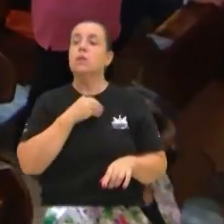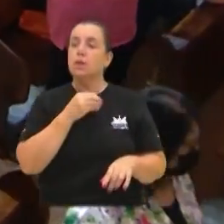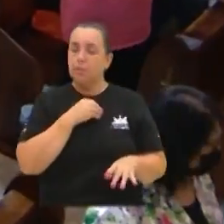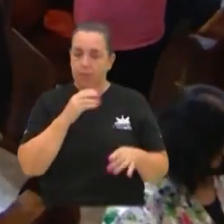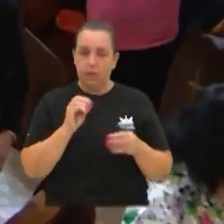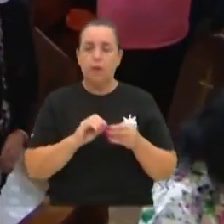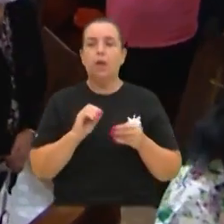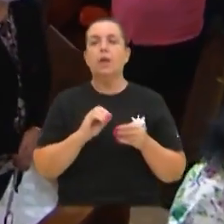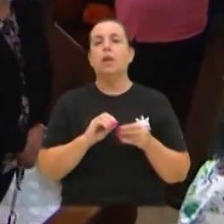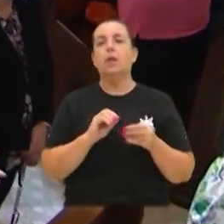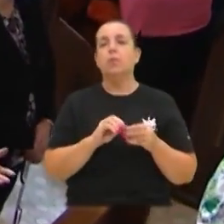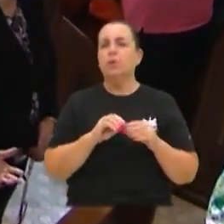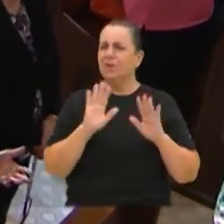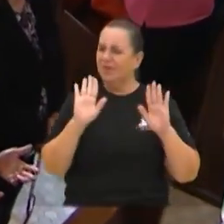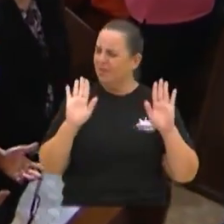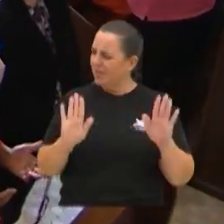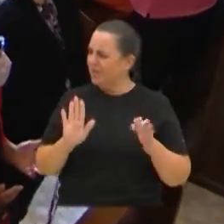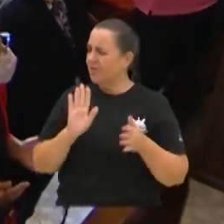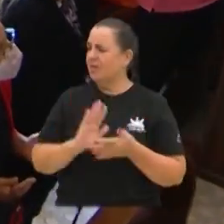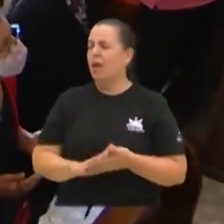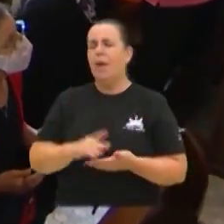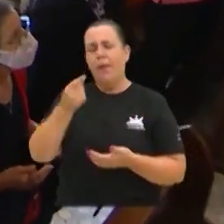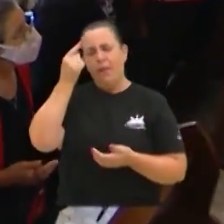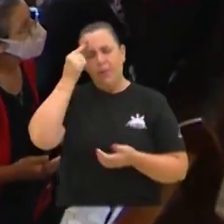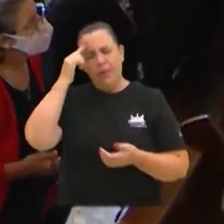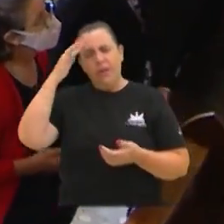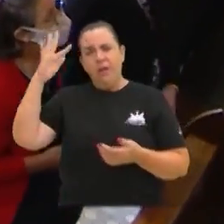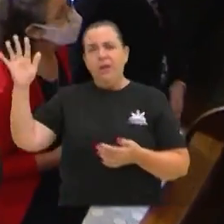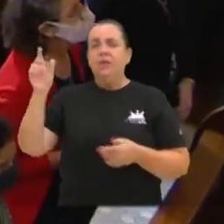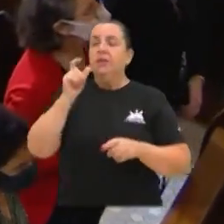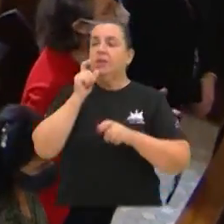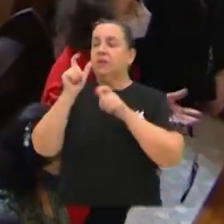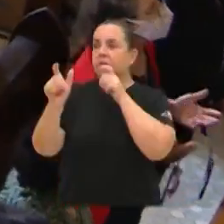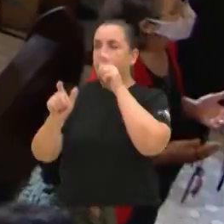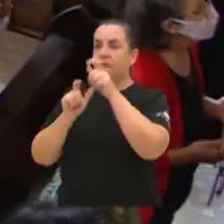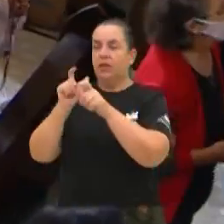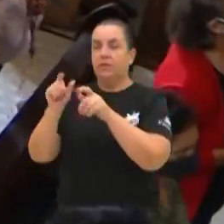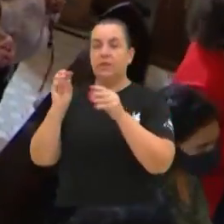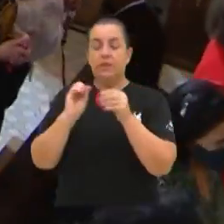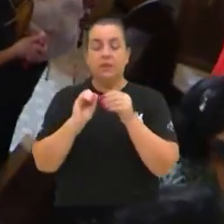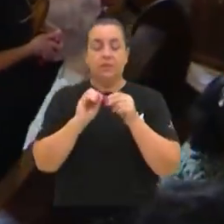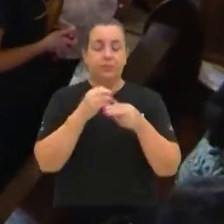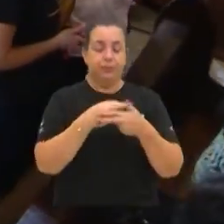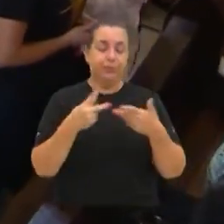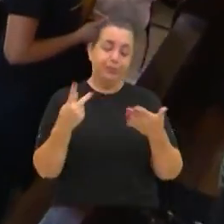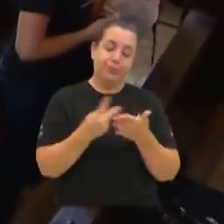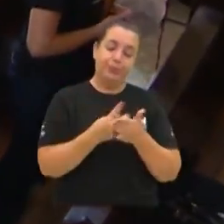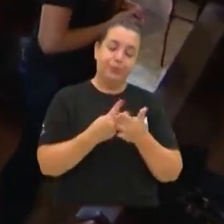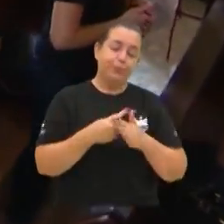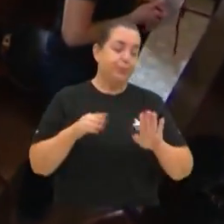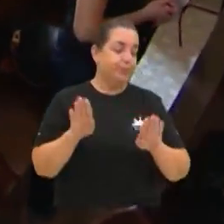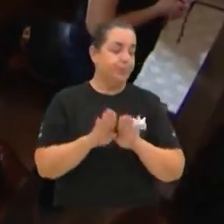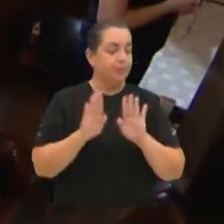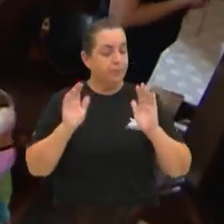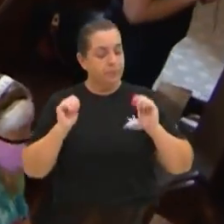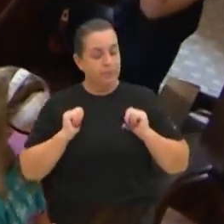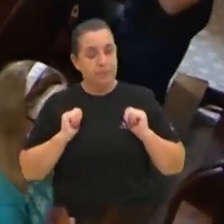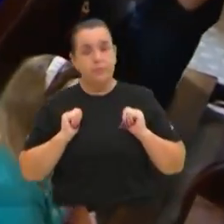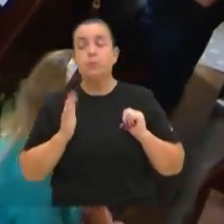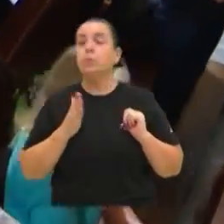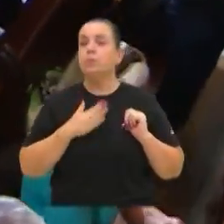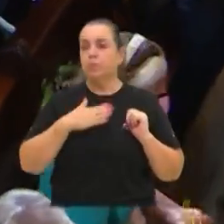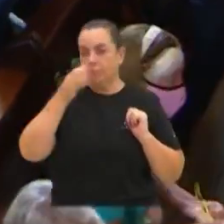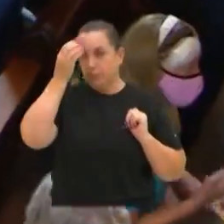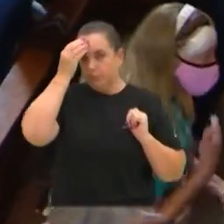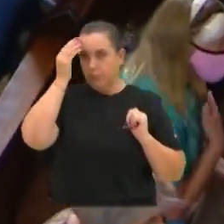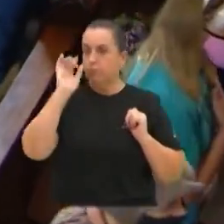irmãs, que pequei muitas vezes por pensamentos e palavras, atos e omissões,